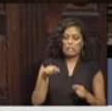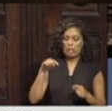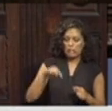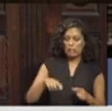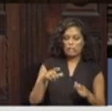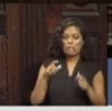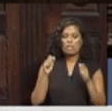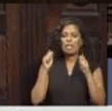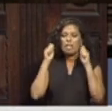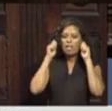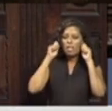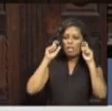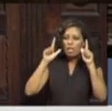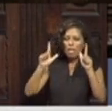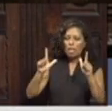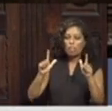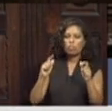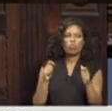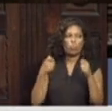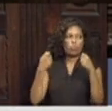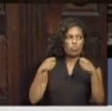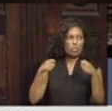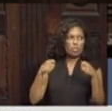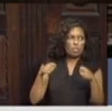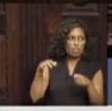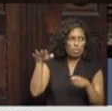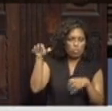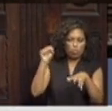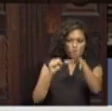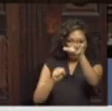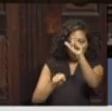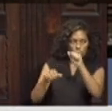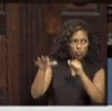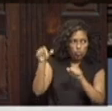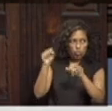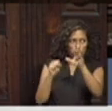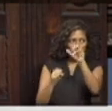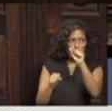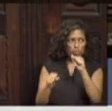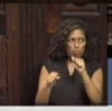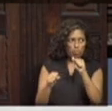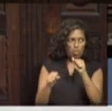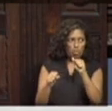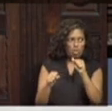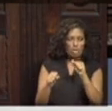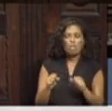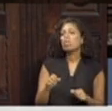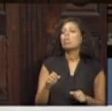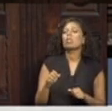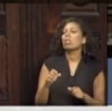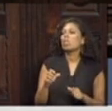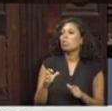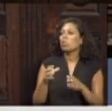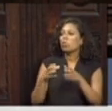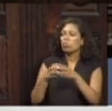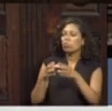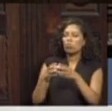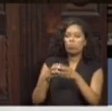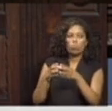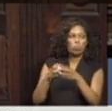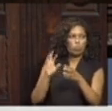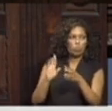vir através de recursos orçamentários e de apoio permanente às nossas instituições policiais numa